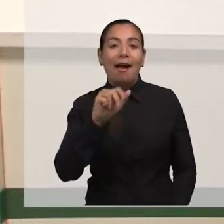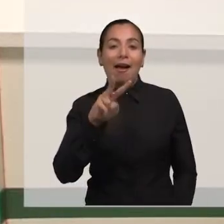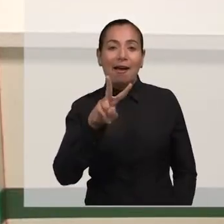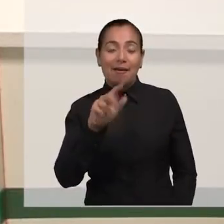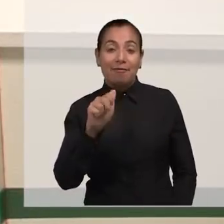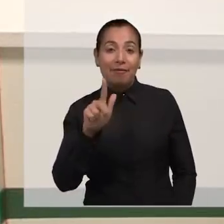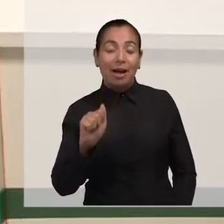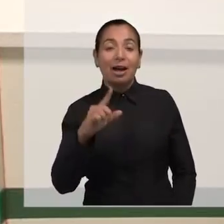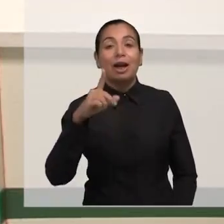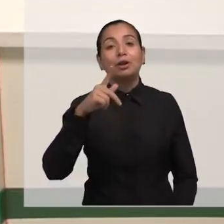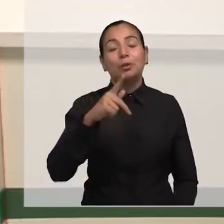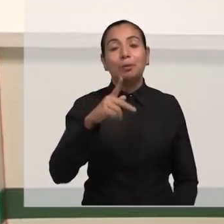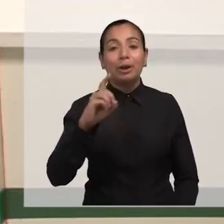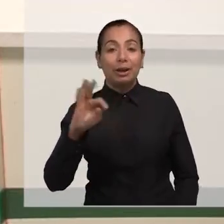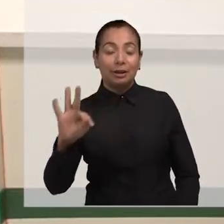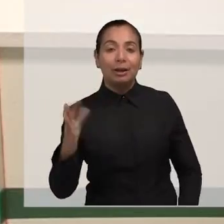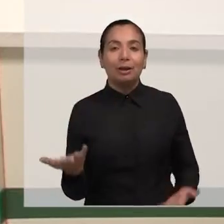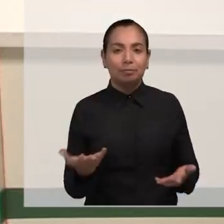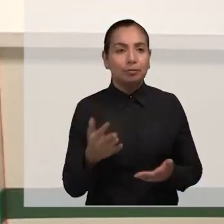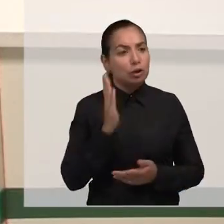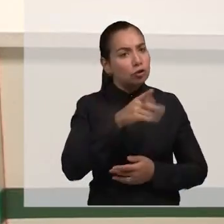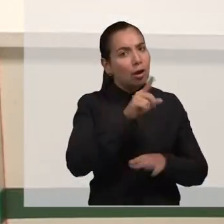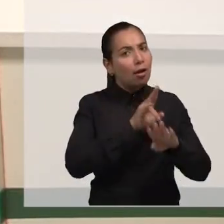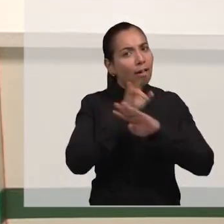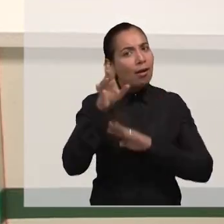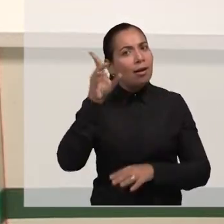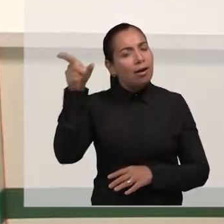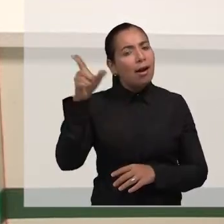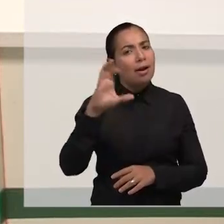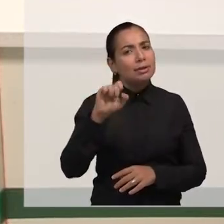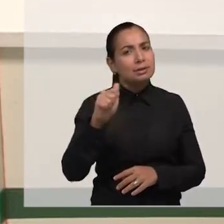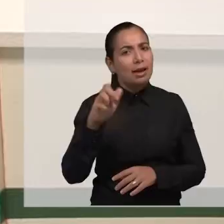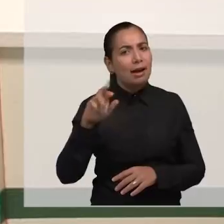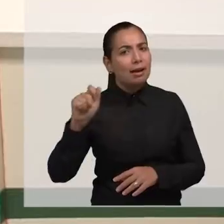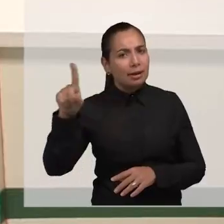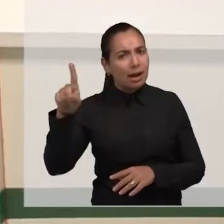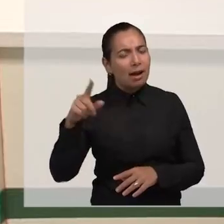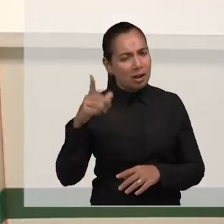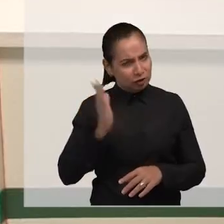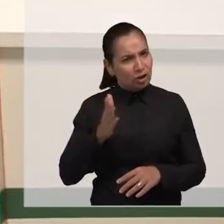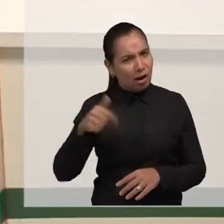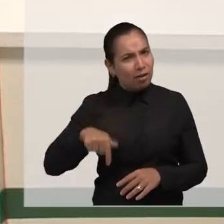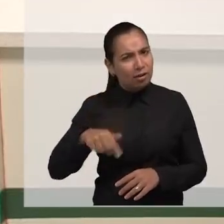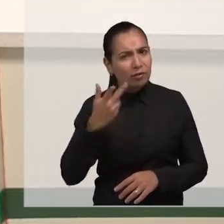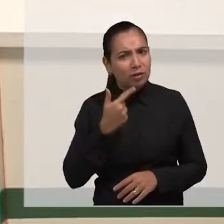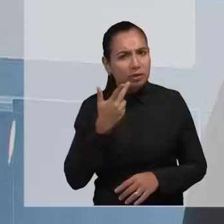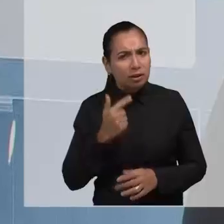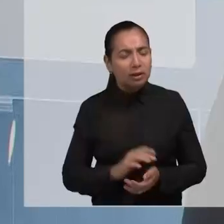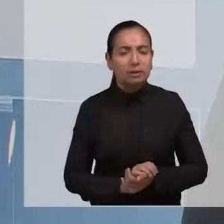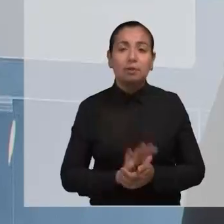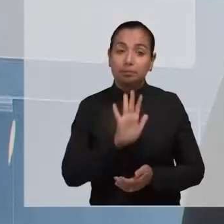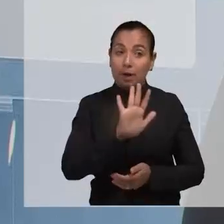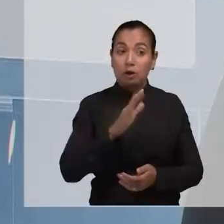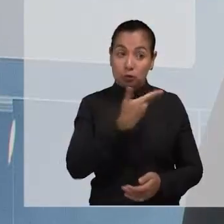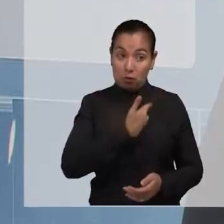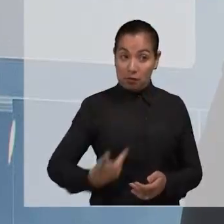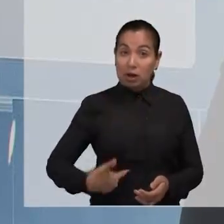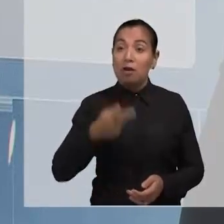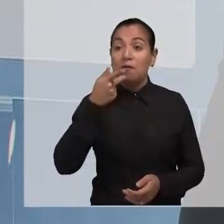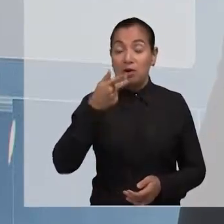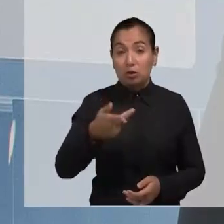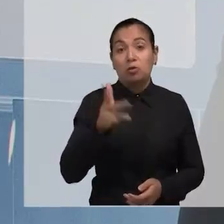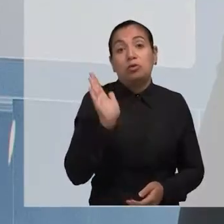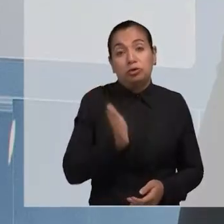mora no Rio. Mas, diferente de anos atrás, o governador hoje tem a maioria dentro do PT,